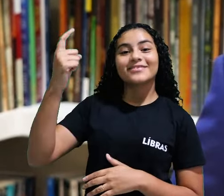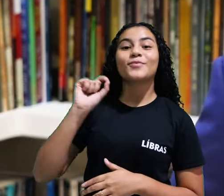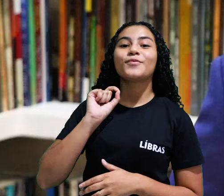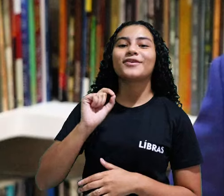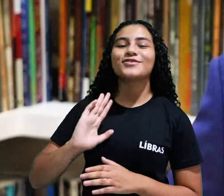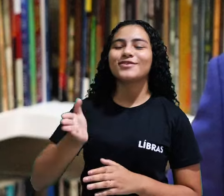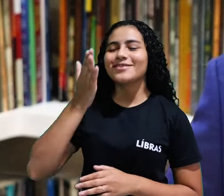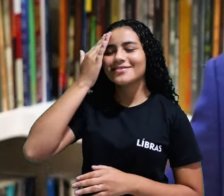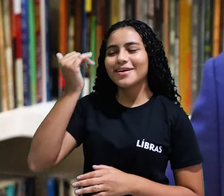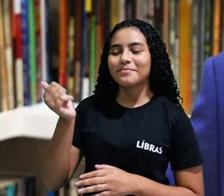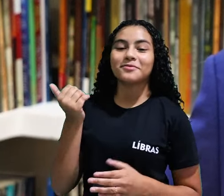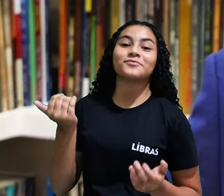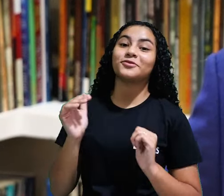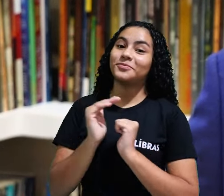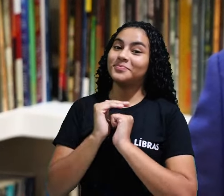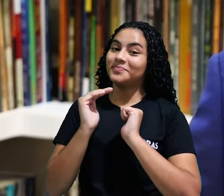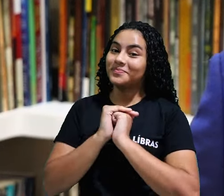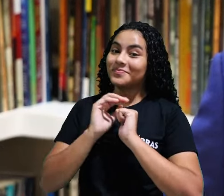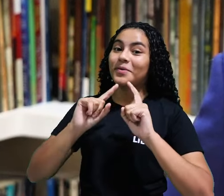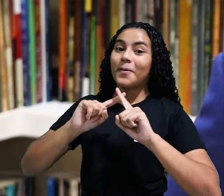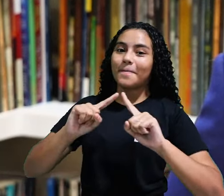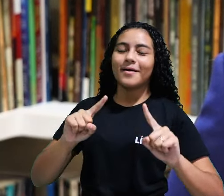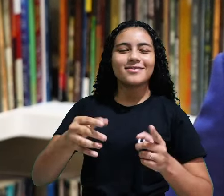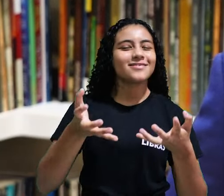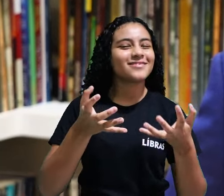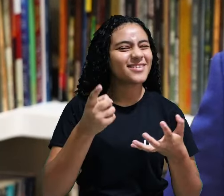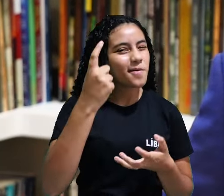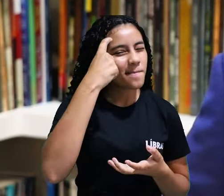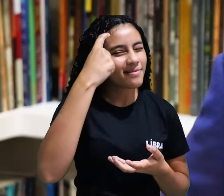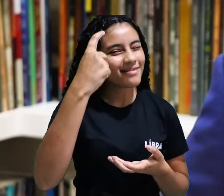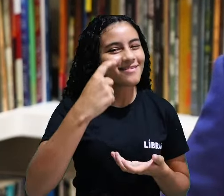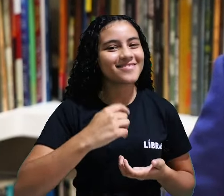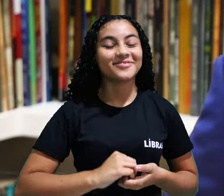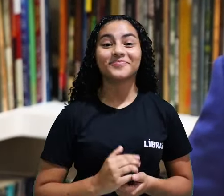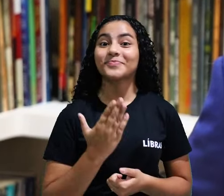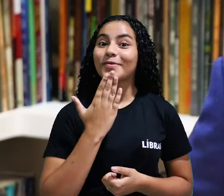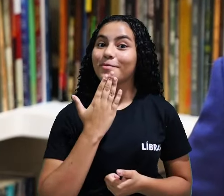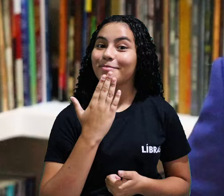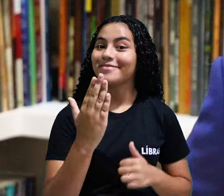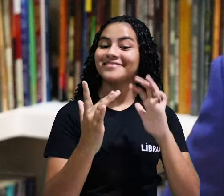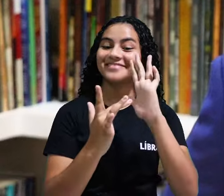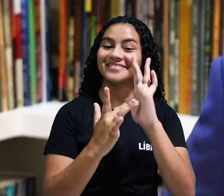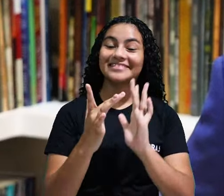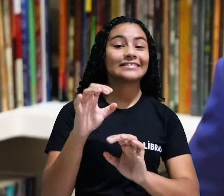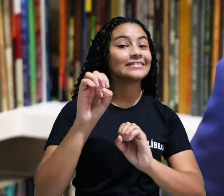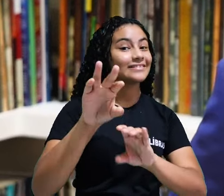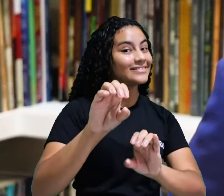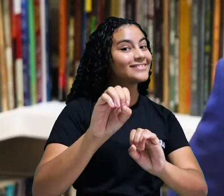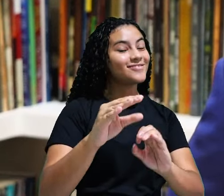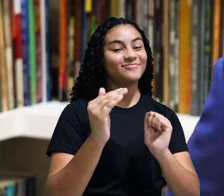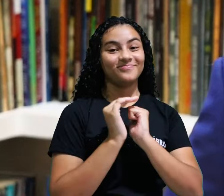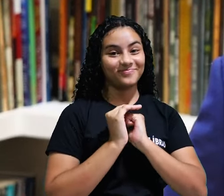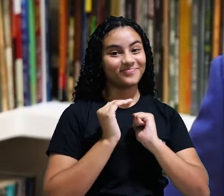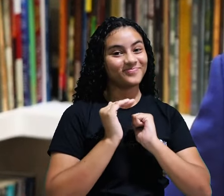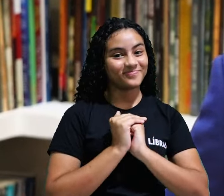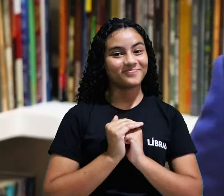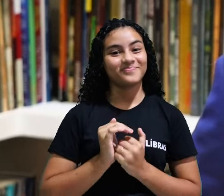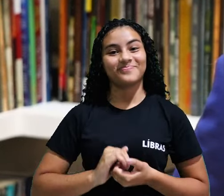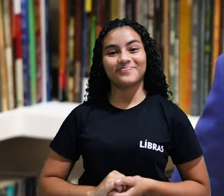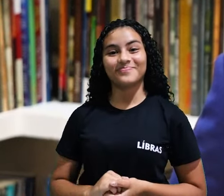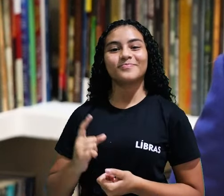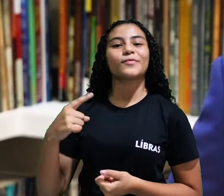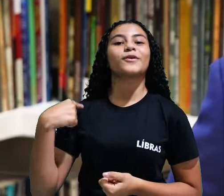já sabemos orar, mas quer uma dica? Peça para Jesus lhe ensinar a orar.